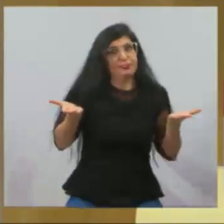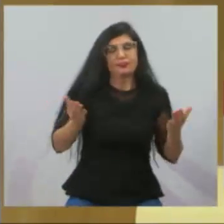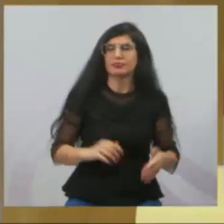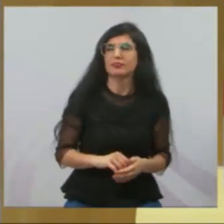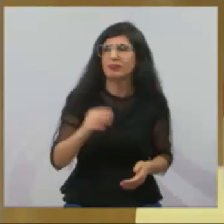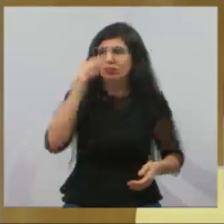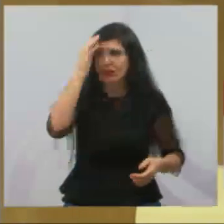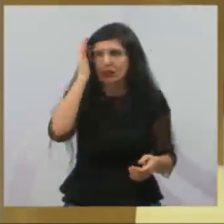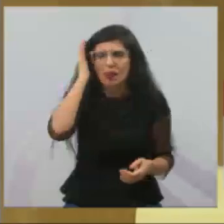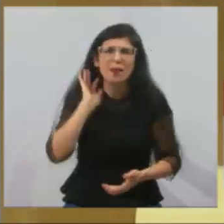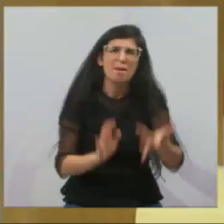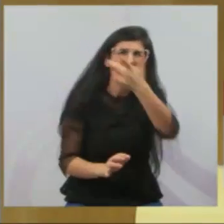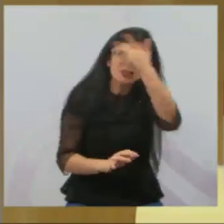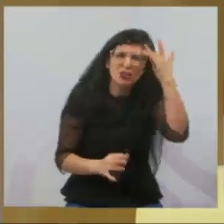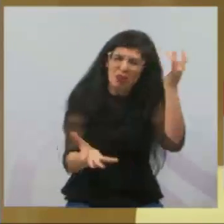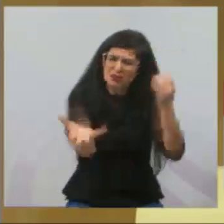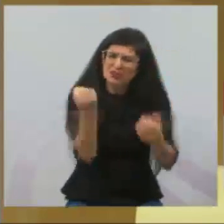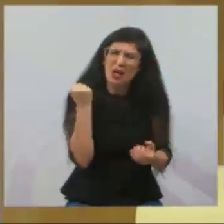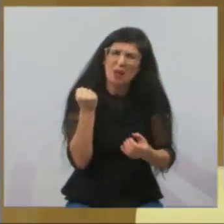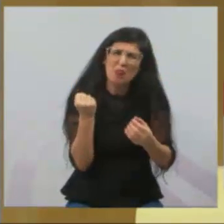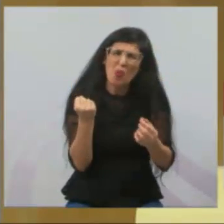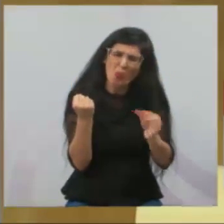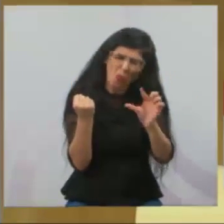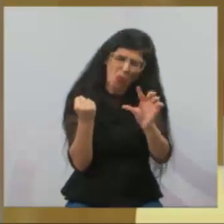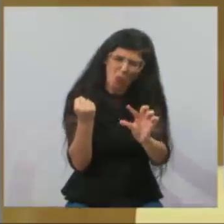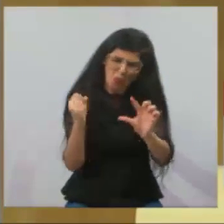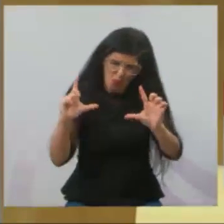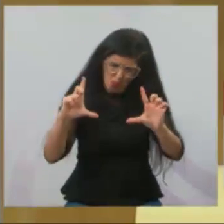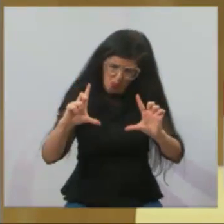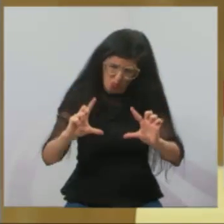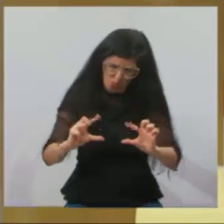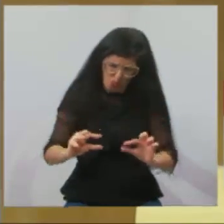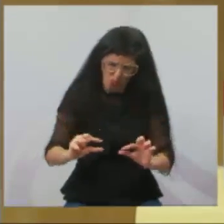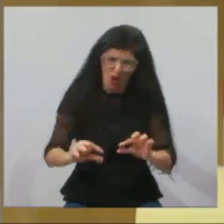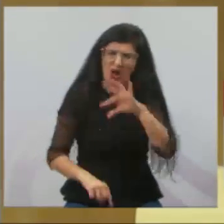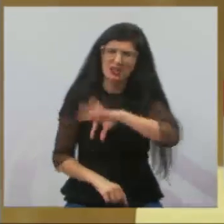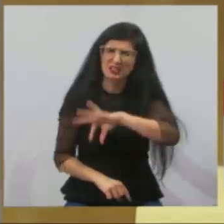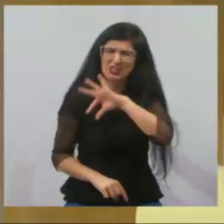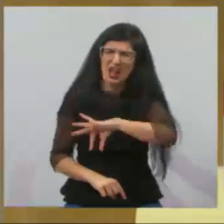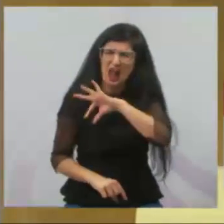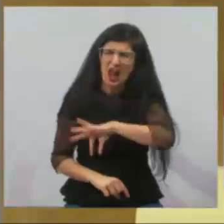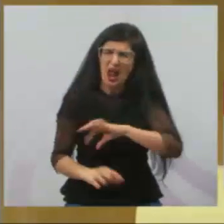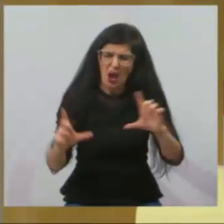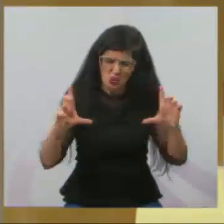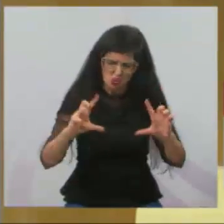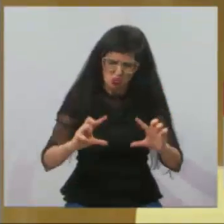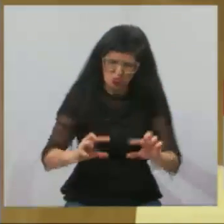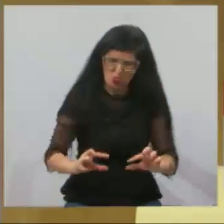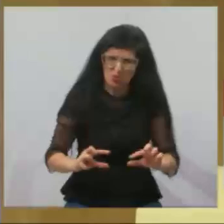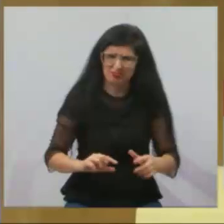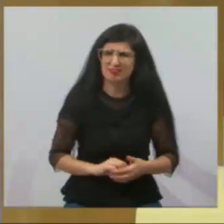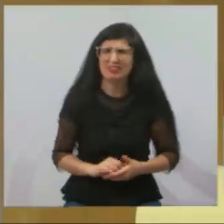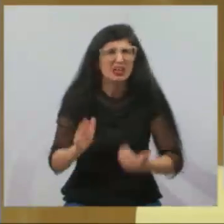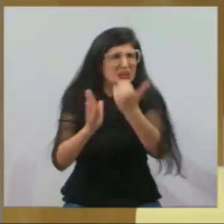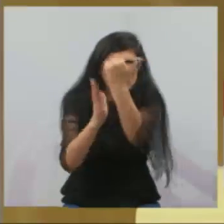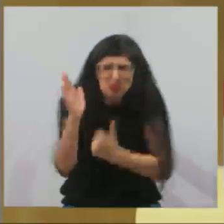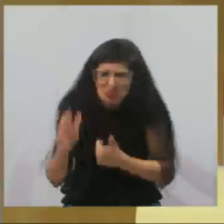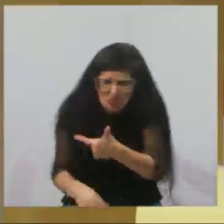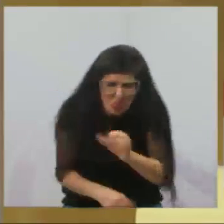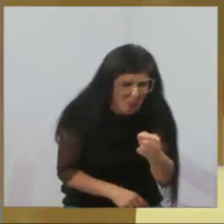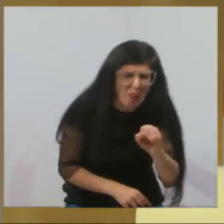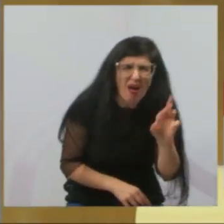lá um dinheirinho pouquinho, que gente vive a troncos e barrancos. E ainda vão tirar